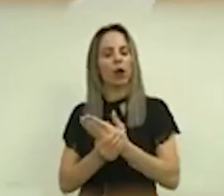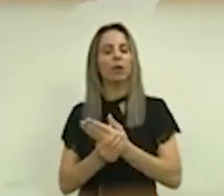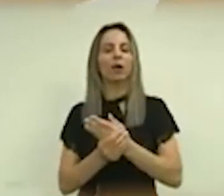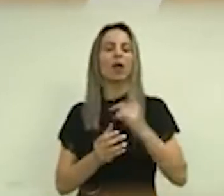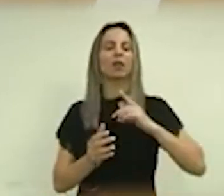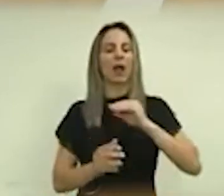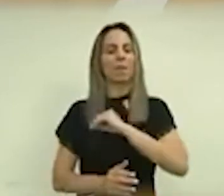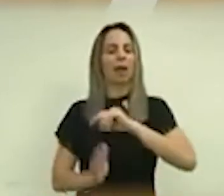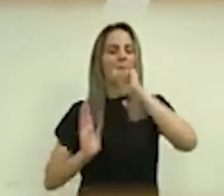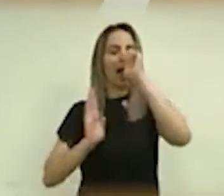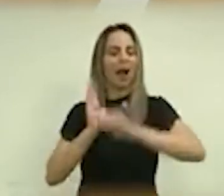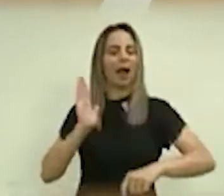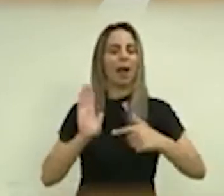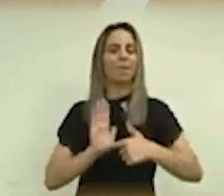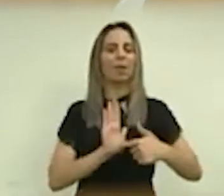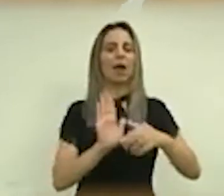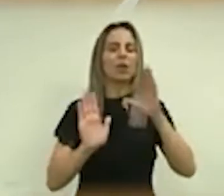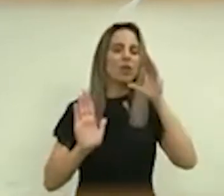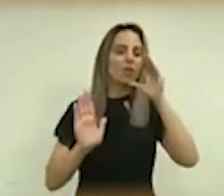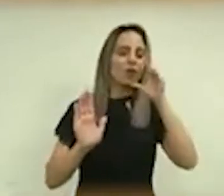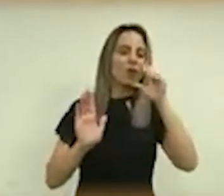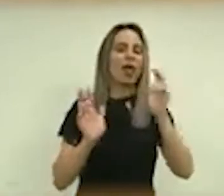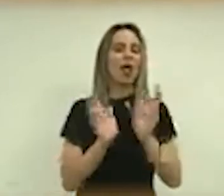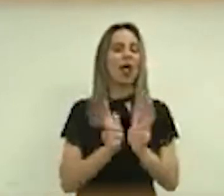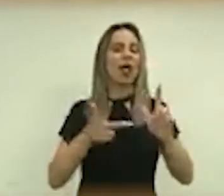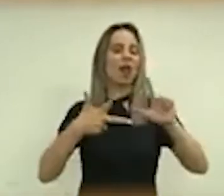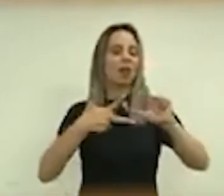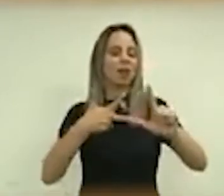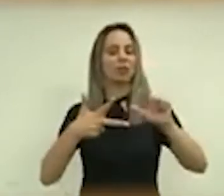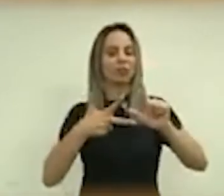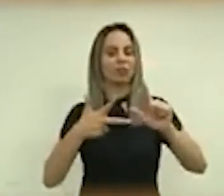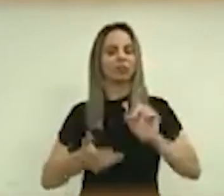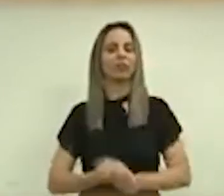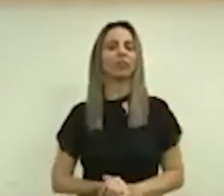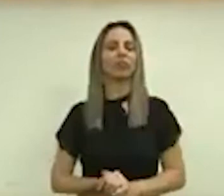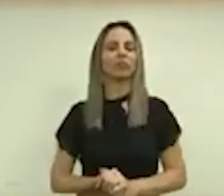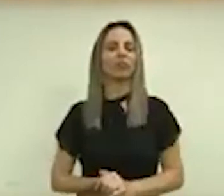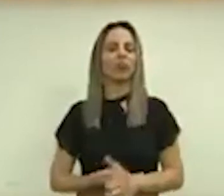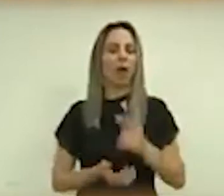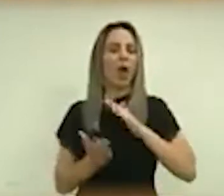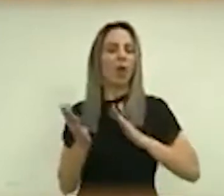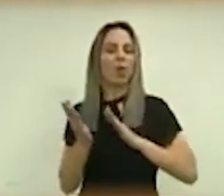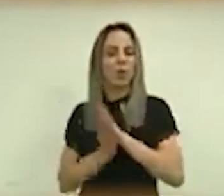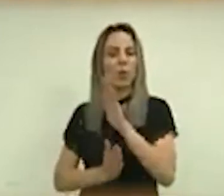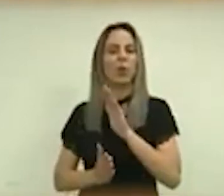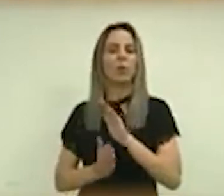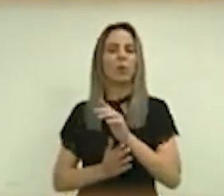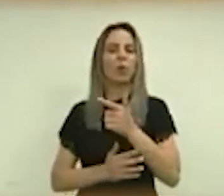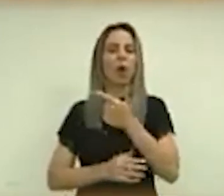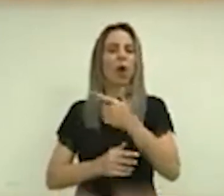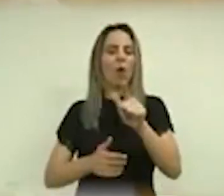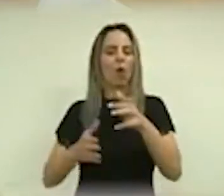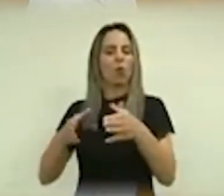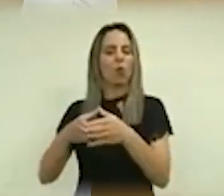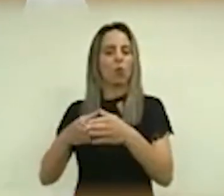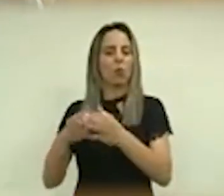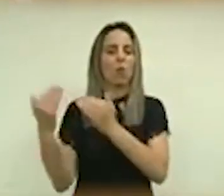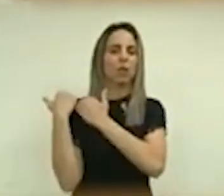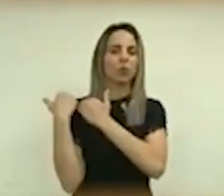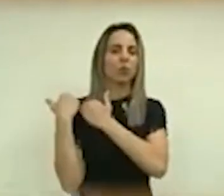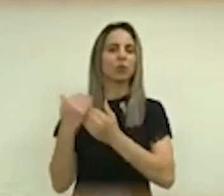pagamento mensais dos servidores do Poder Legislativo de Praia Grande. Encaminho aí as outras comissões.